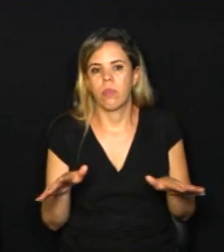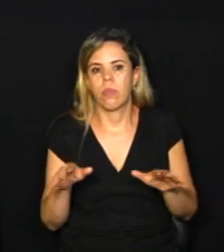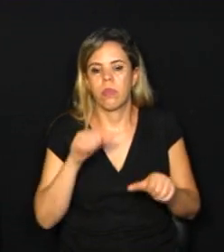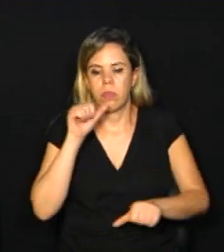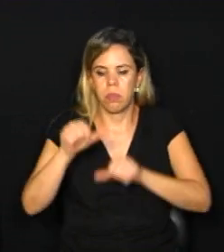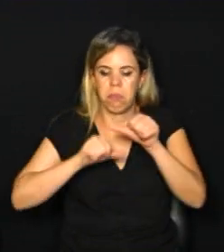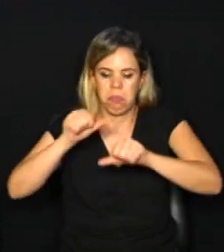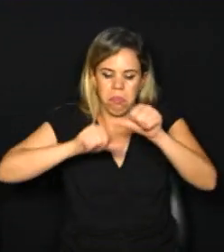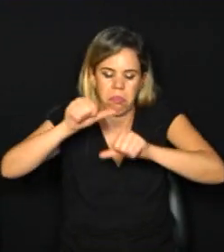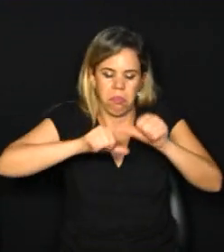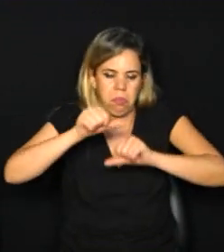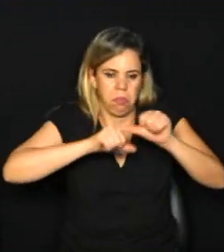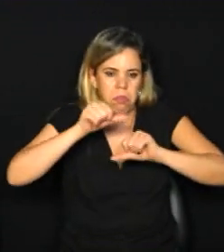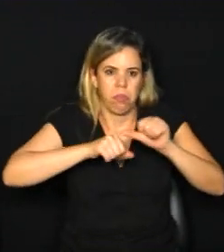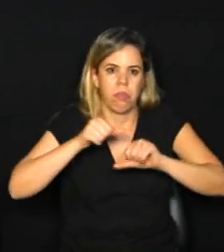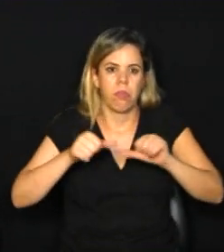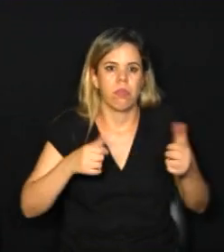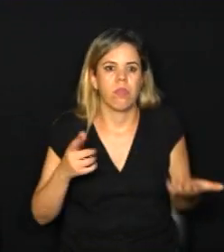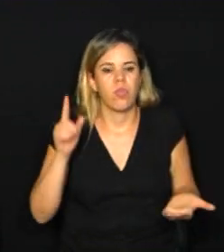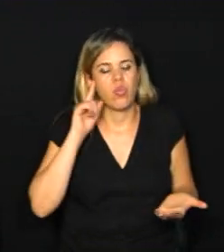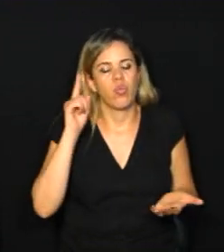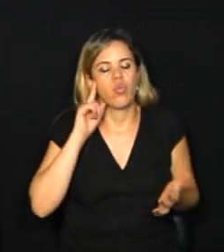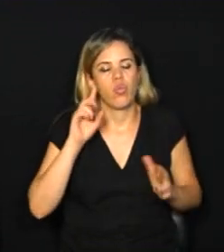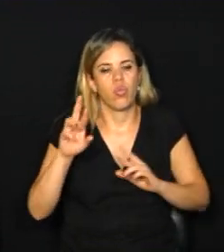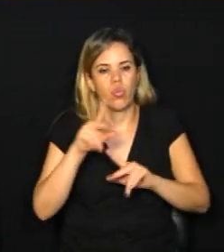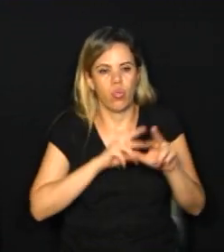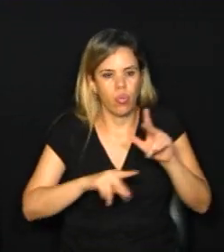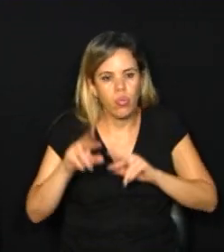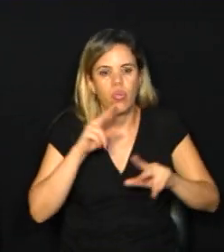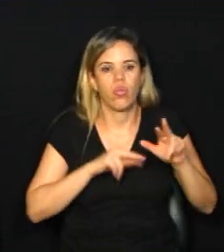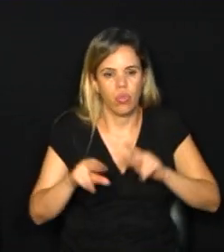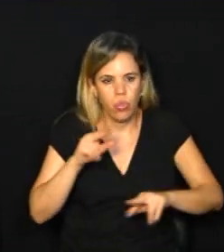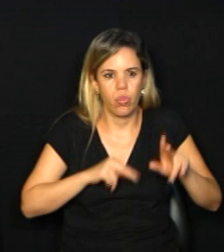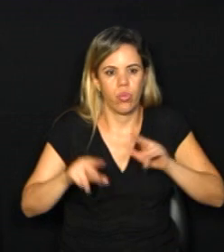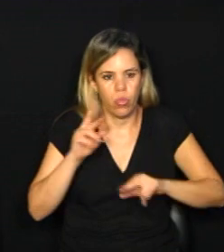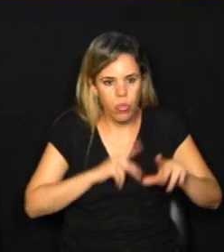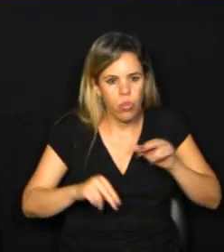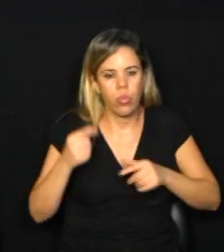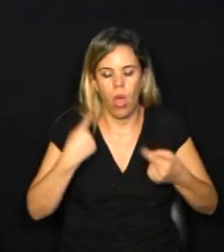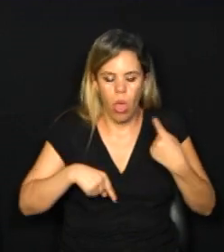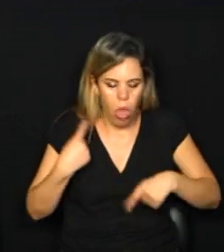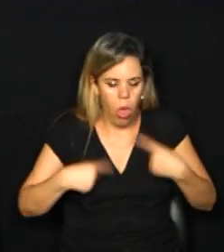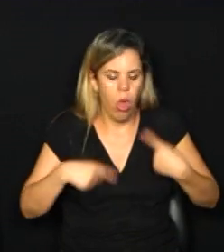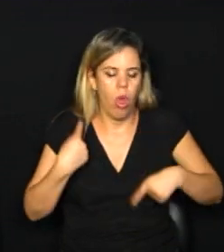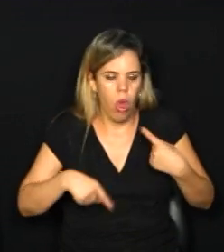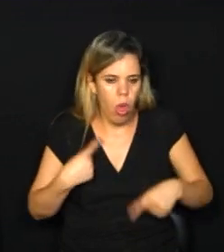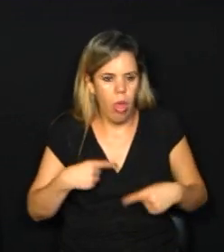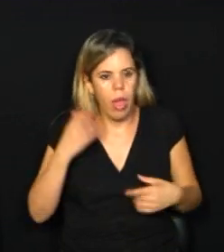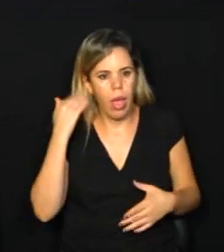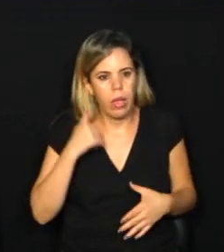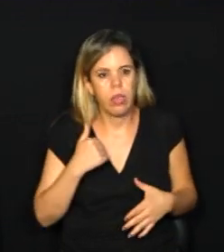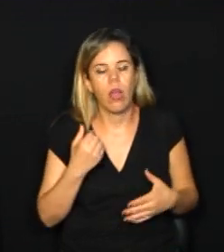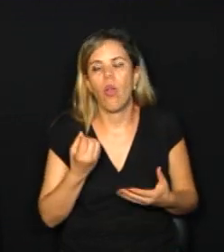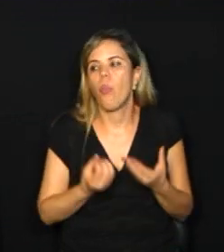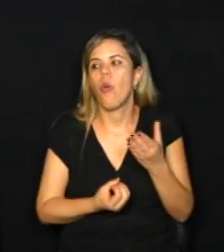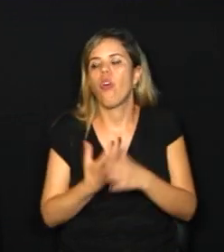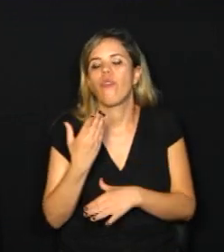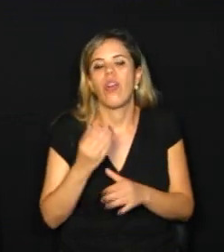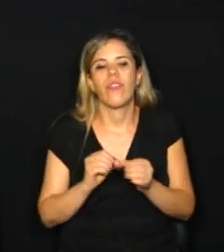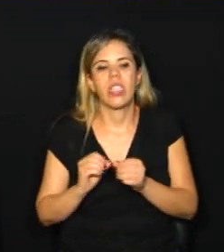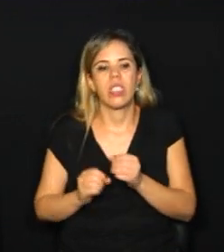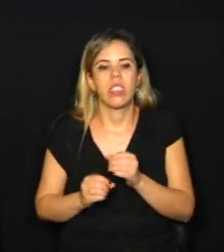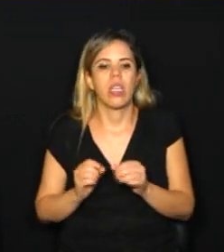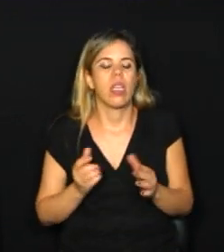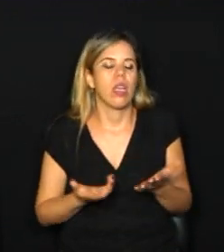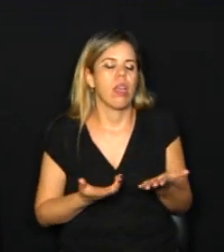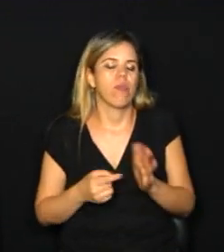dinâmica. Praticamente cada dia é um dia, cada dia nós discutimos cada cenário que vai se apresentando,